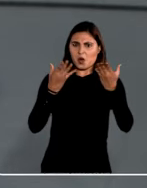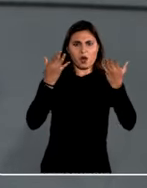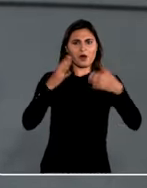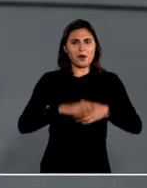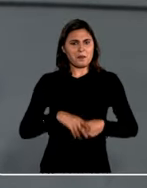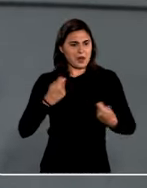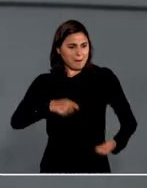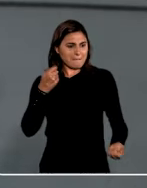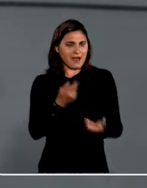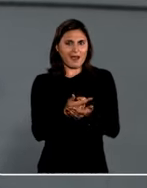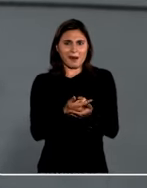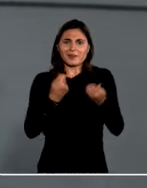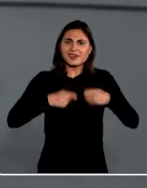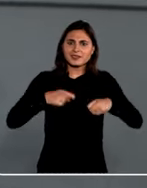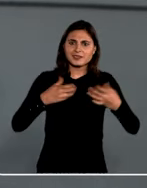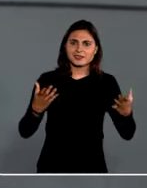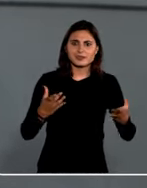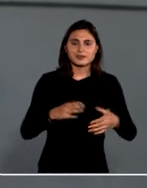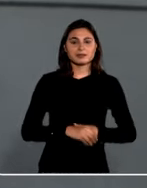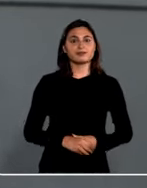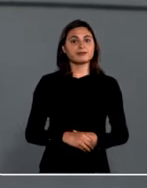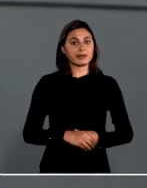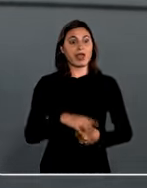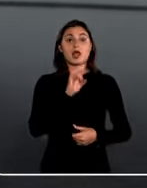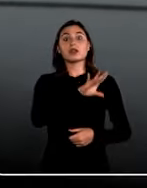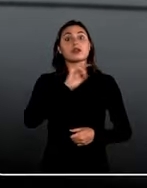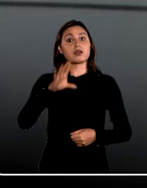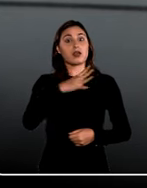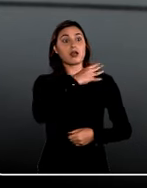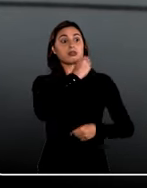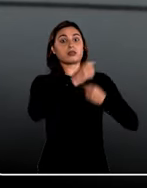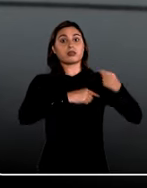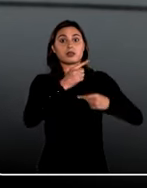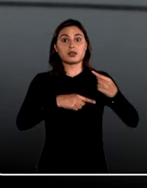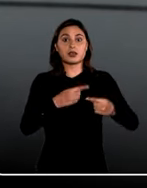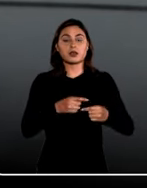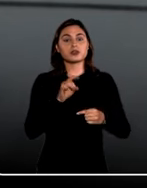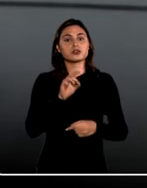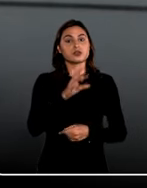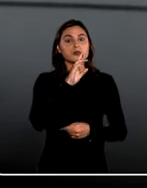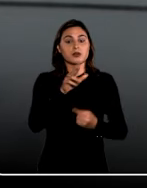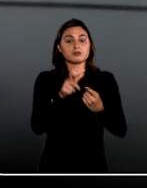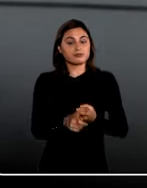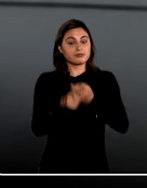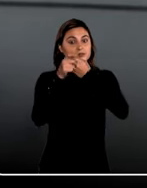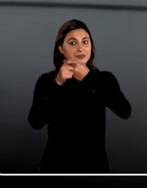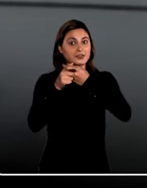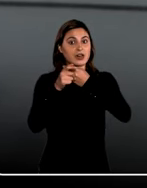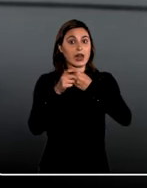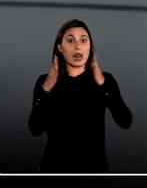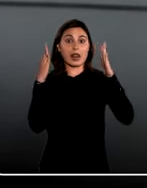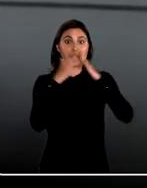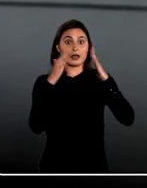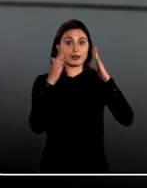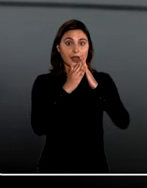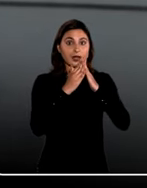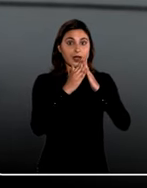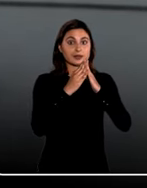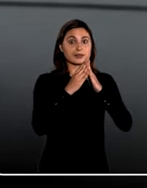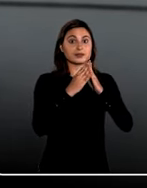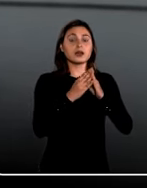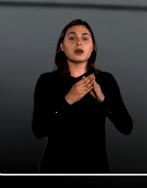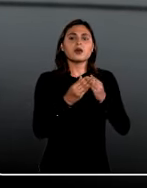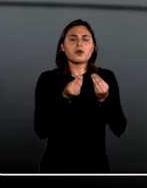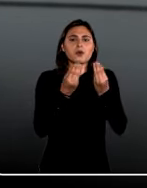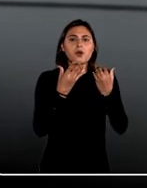eles alegaram que após homologada a partilha cada herdeiro coproprietário só responderia pela dívida do imóvel na proporção do